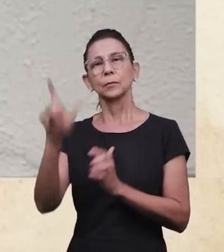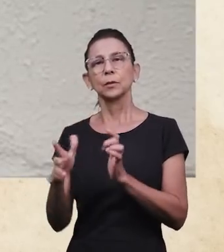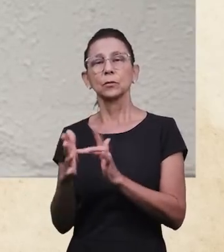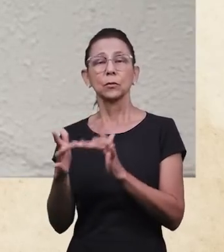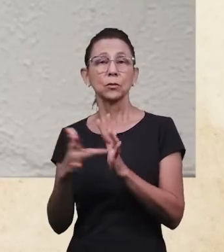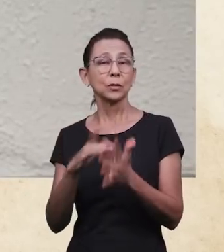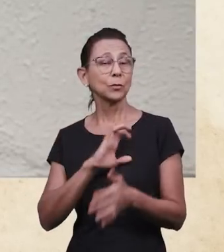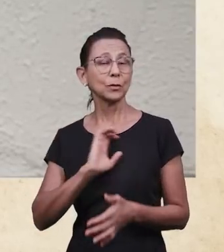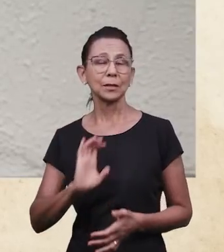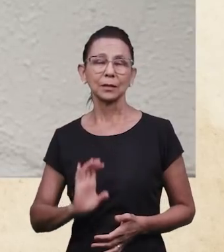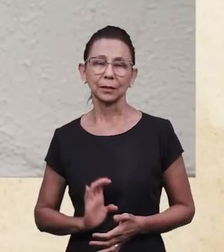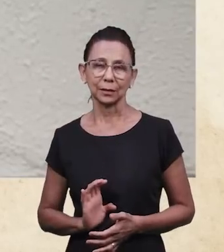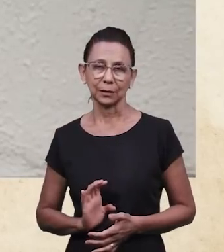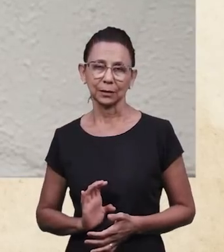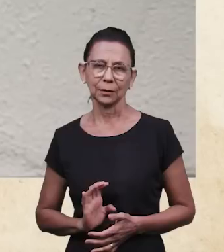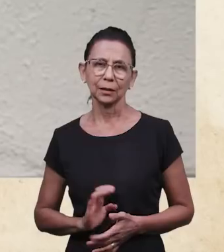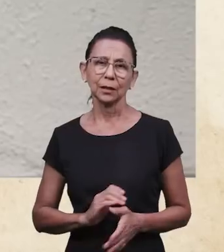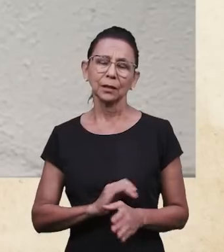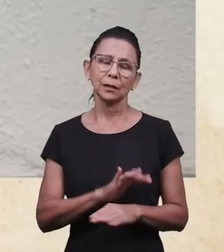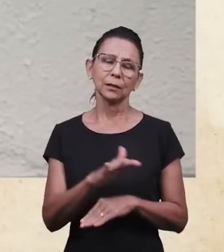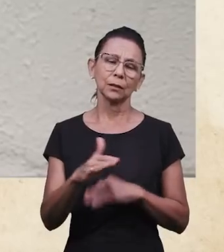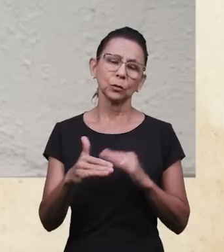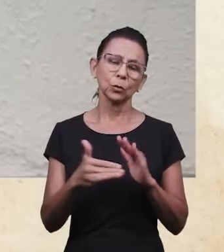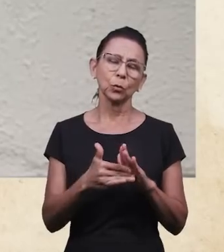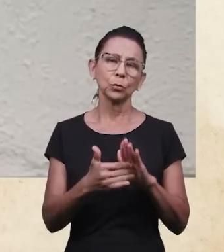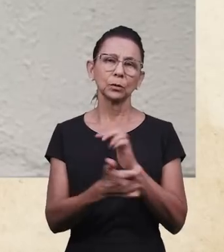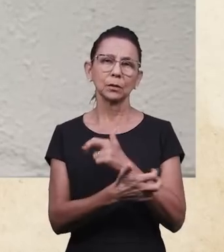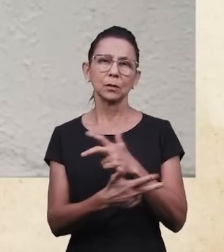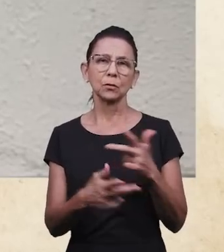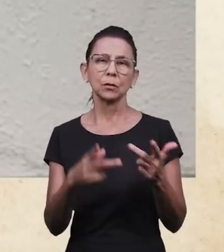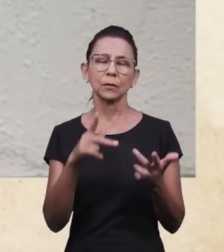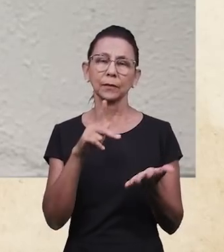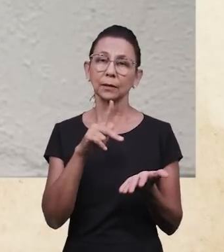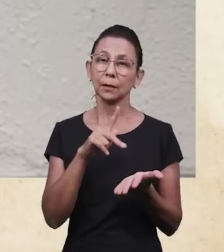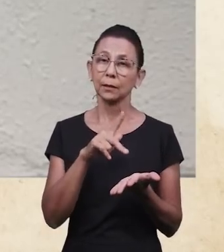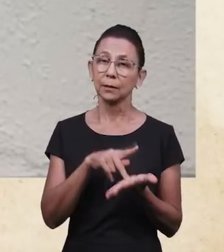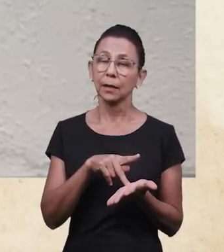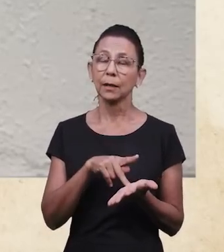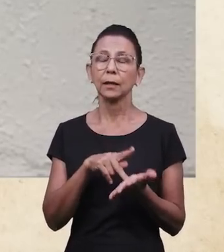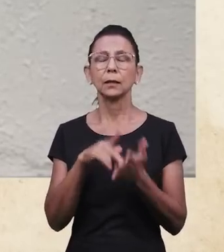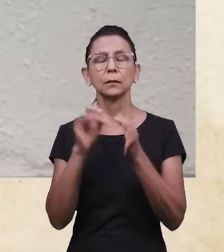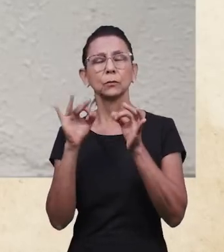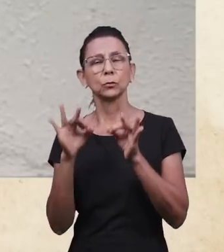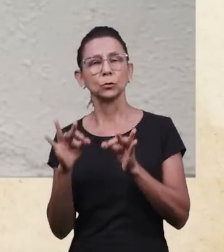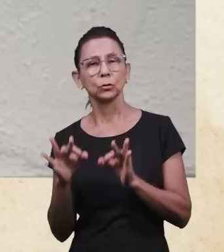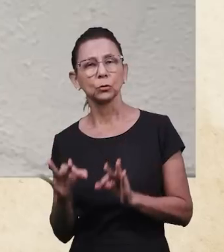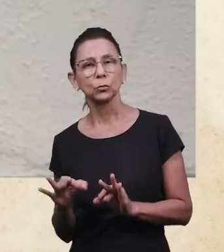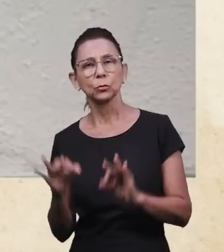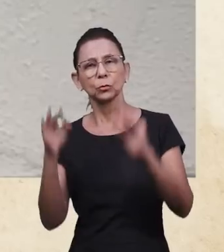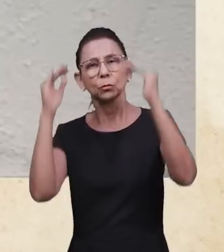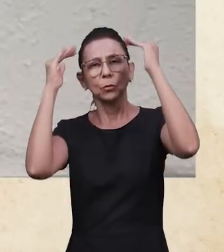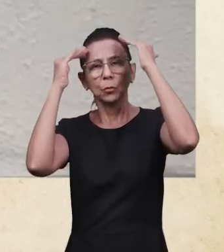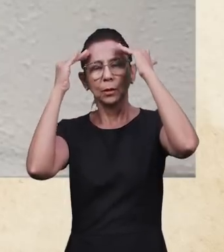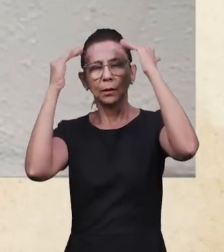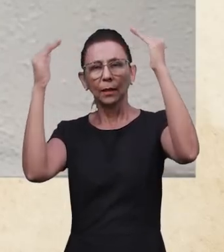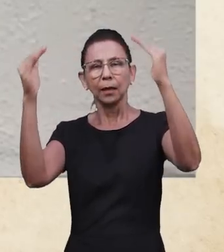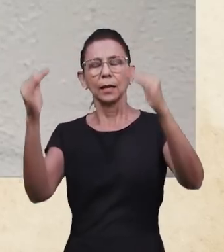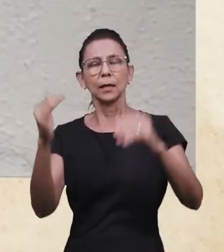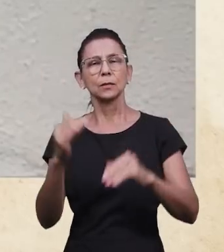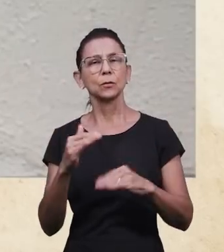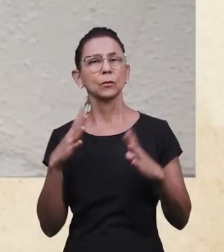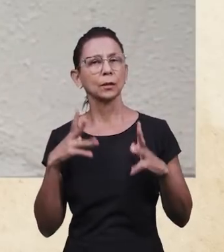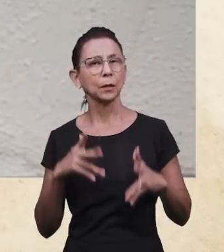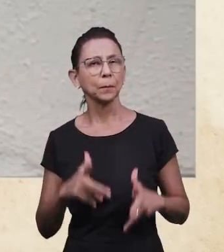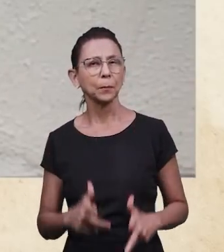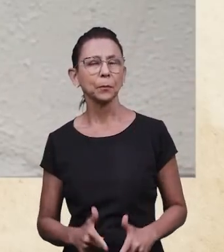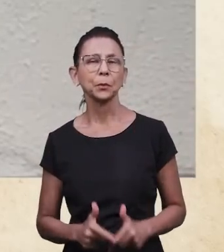justo, tudo que é puro, tudo que é amável e tudo que é de boa fama, se há alguma virtude